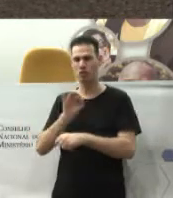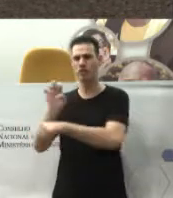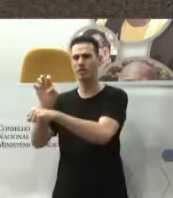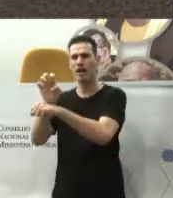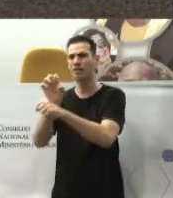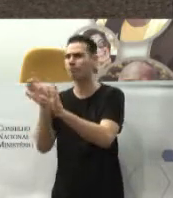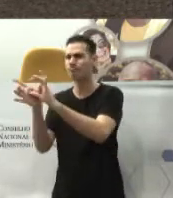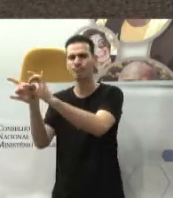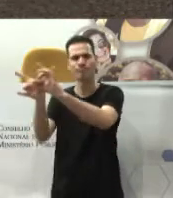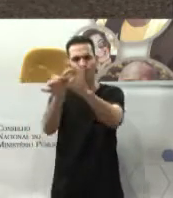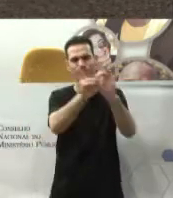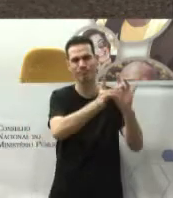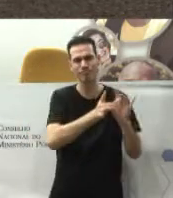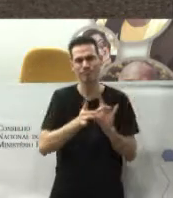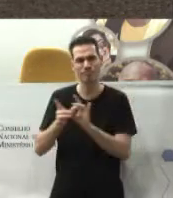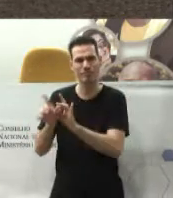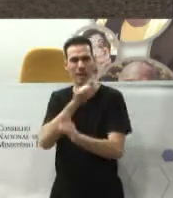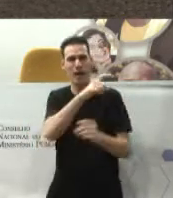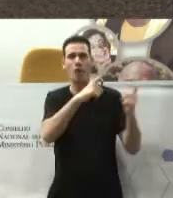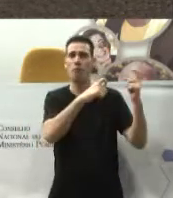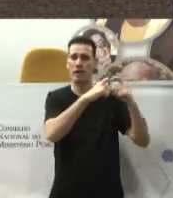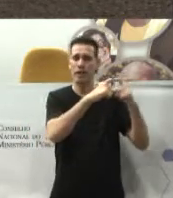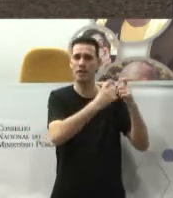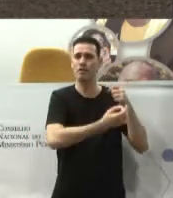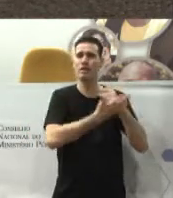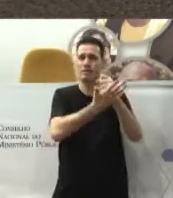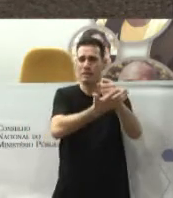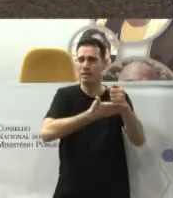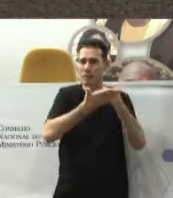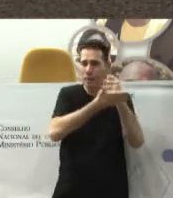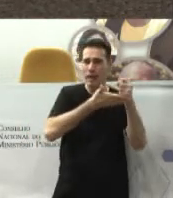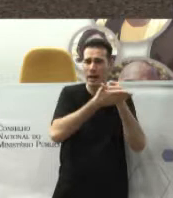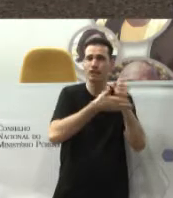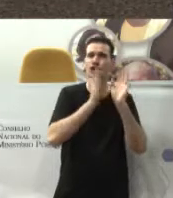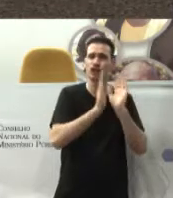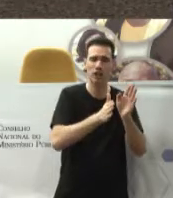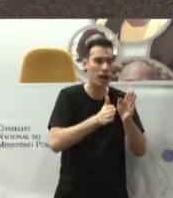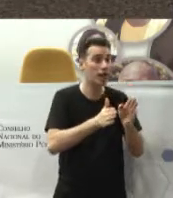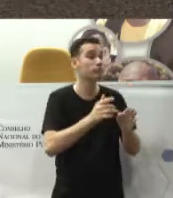O médico da assistência básica recebe o paciente, e ele já